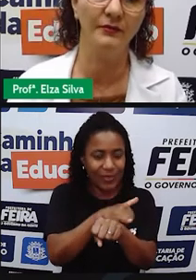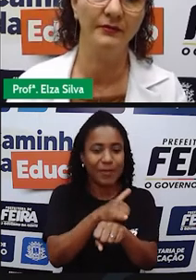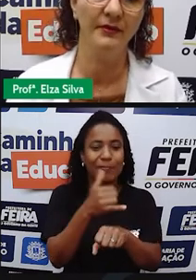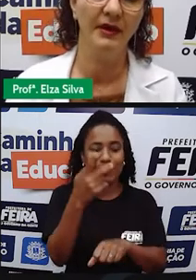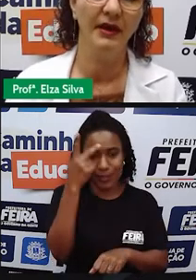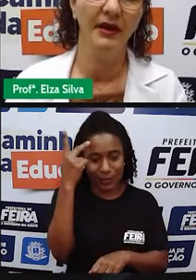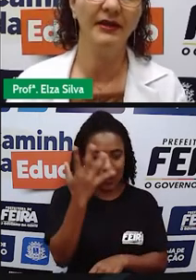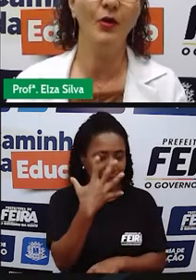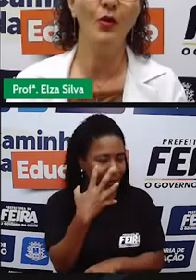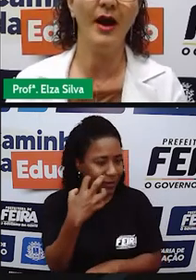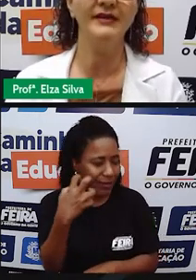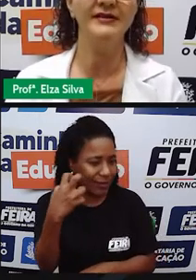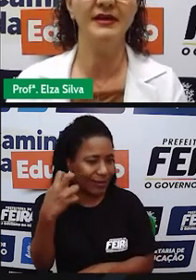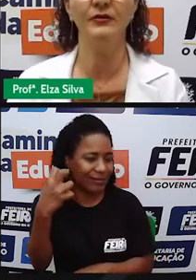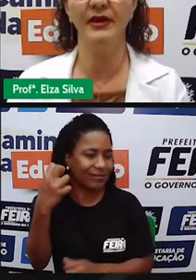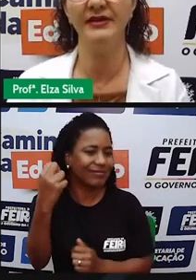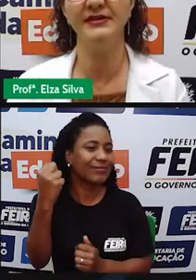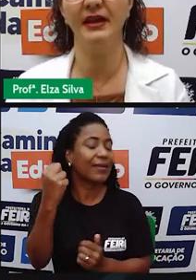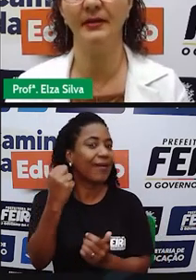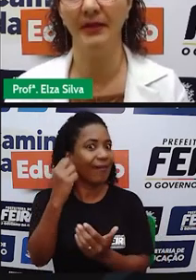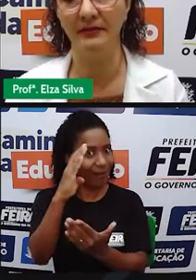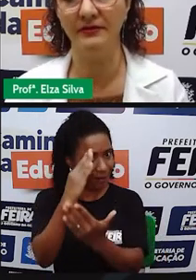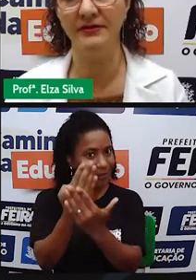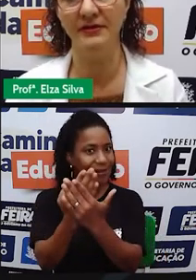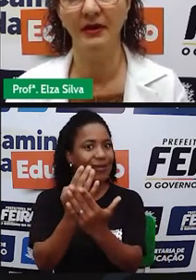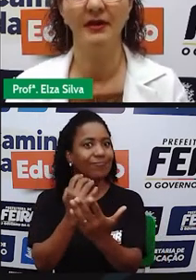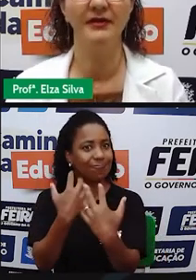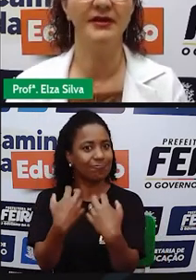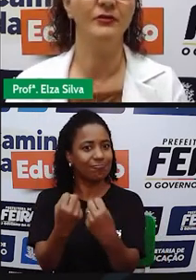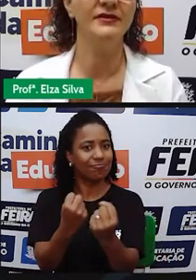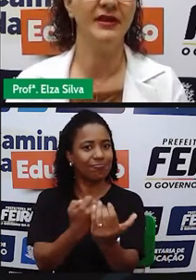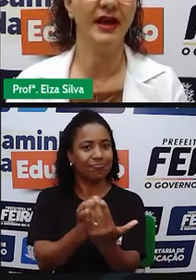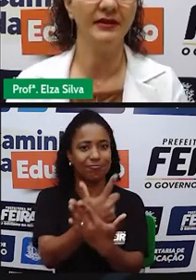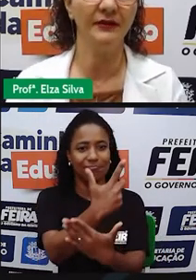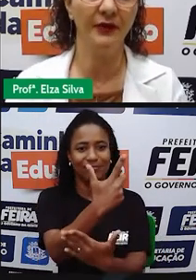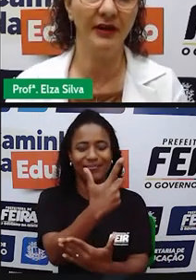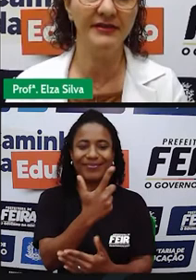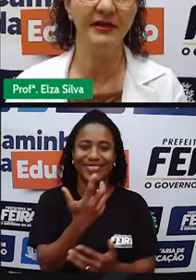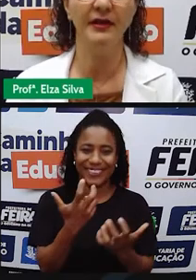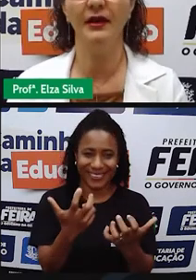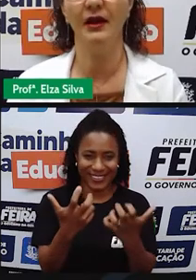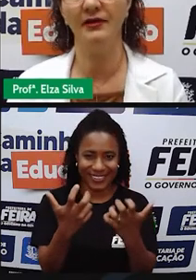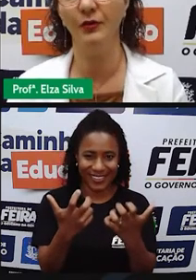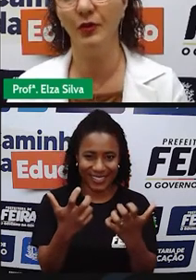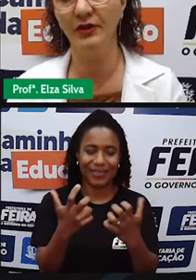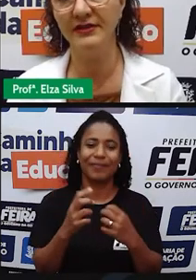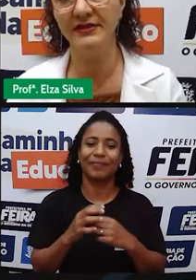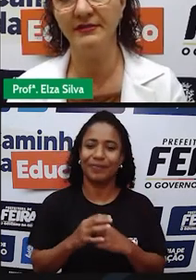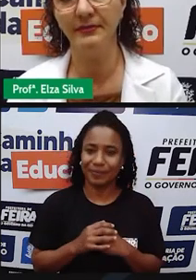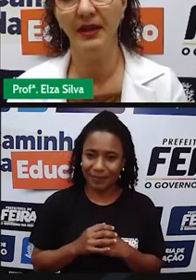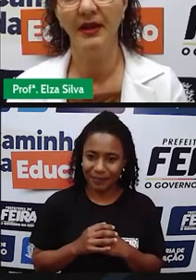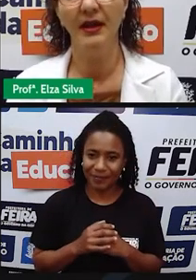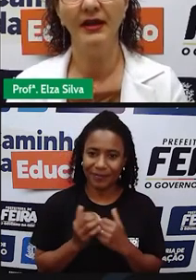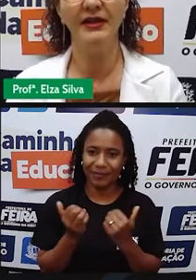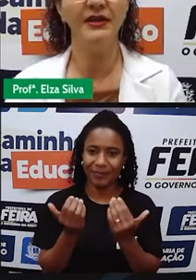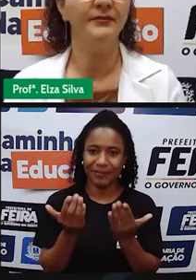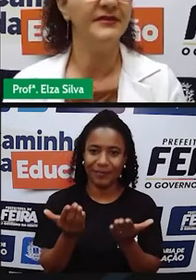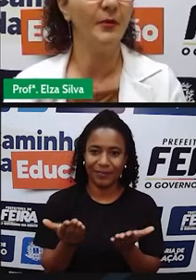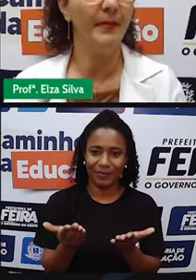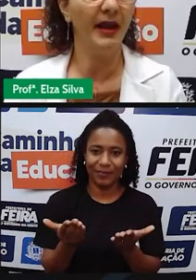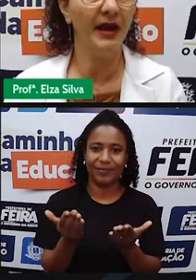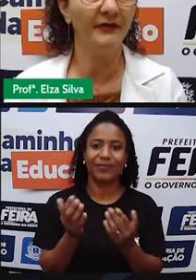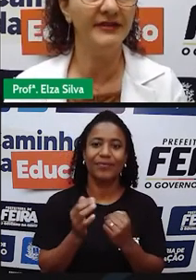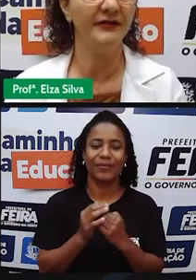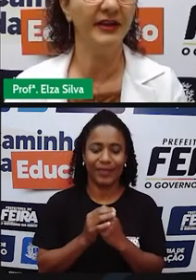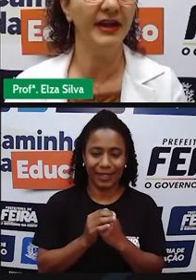interlocutor. Então, quais são esses elementos? São os catchphrases, catchwords, que